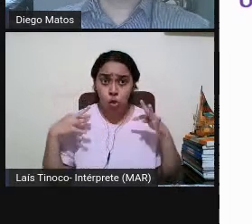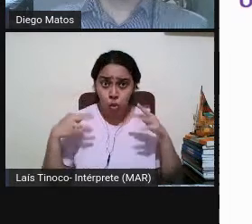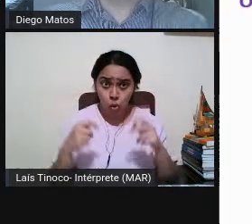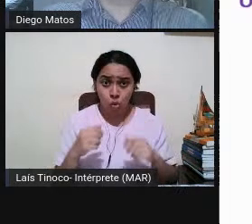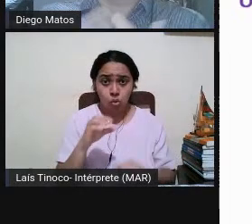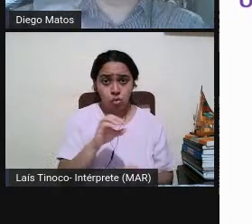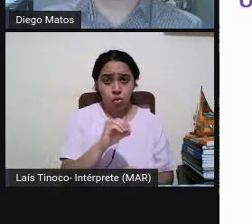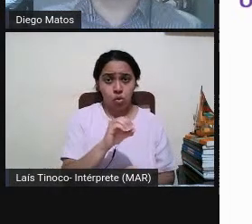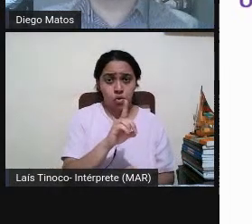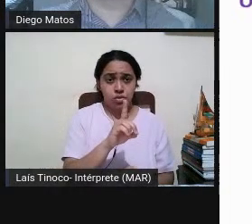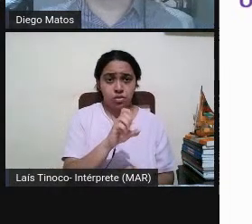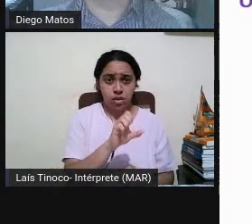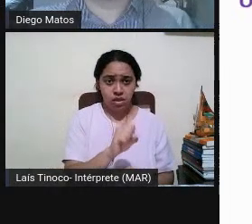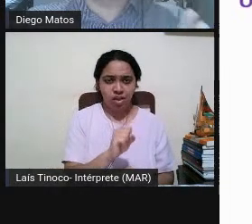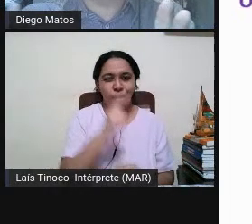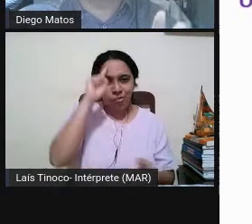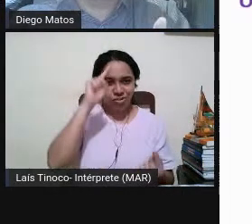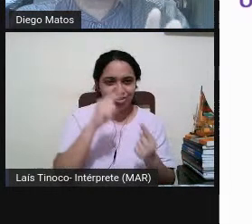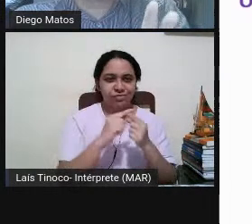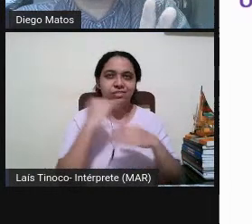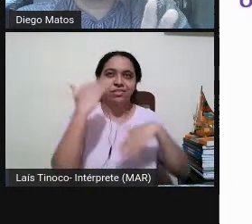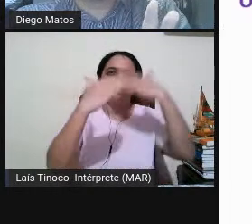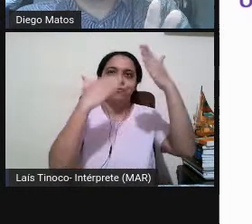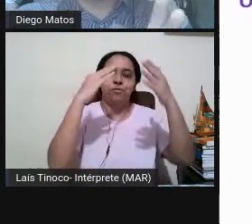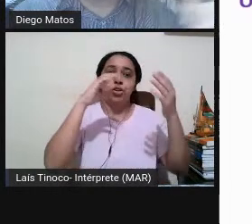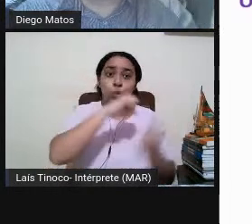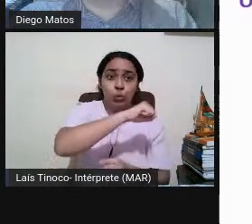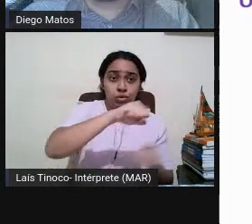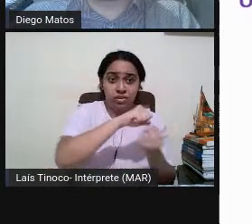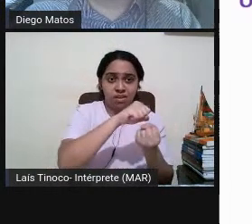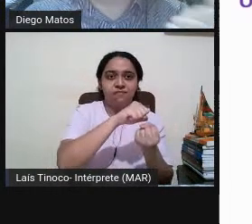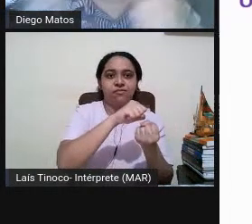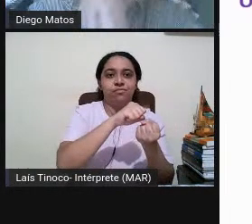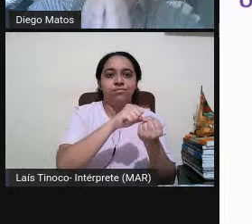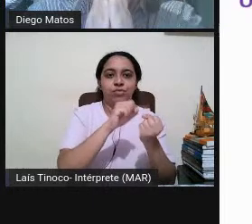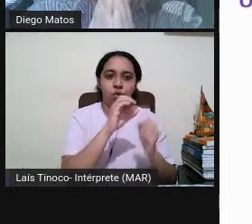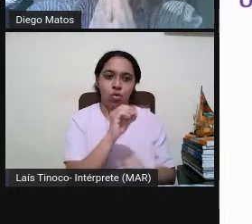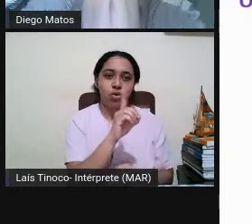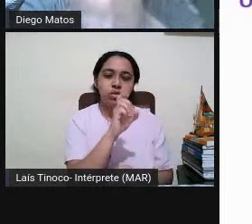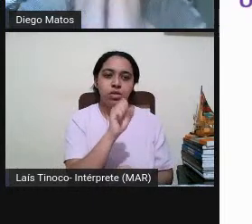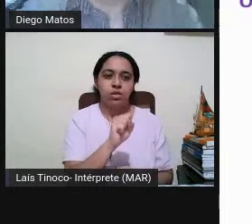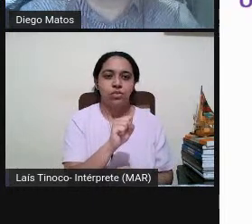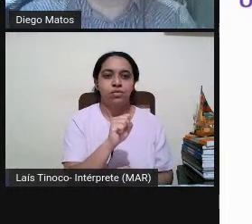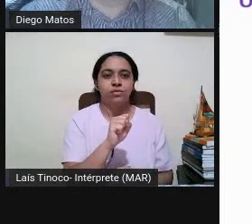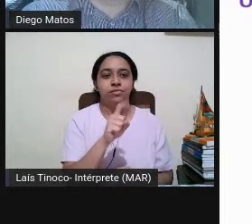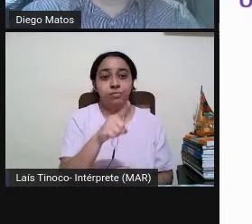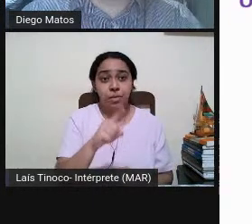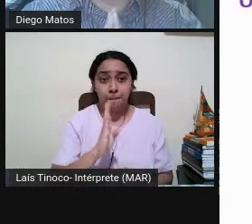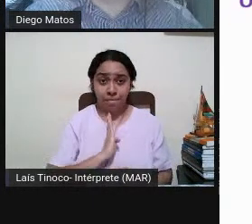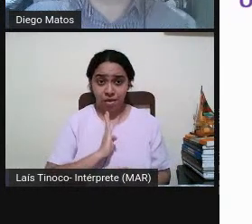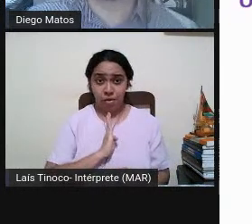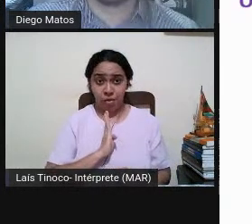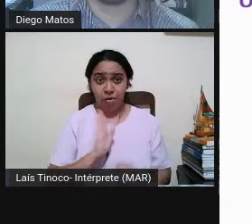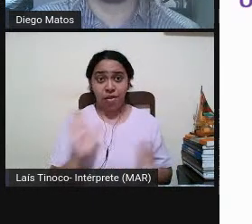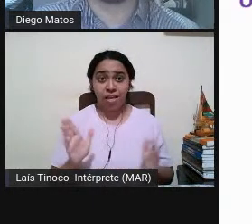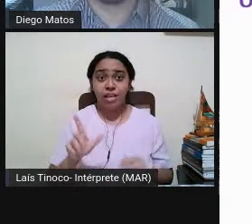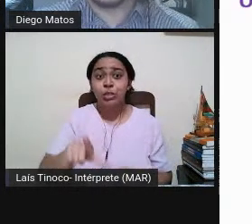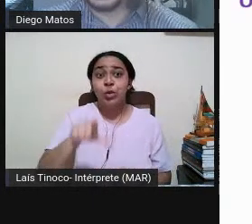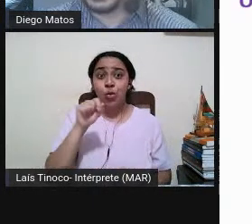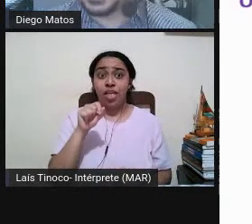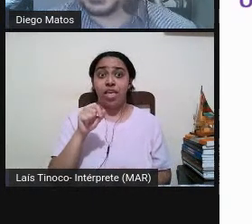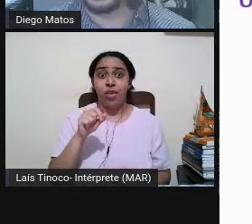essas Eles serão relevantes tá então o pessoal de Bacabal foi Pedroso comigo e deixou escolher o o